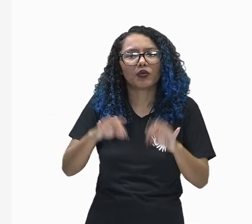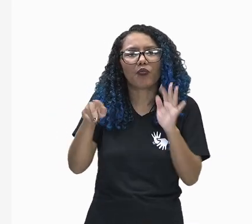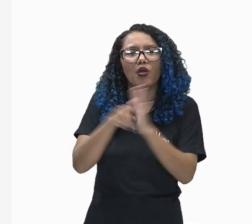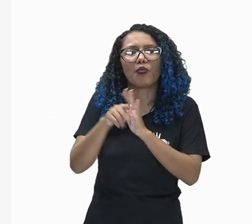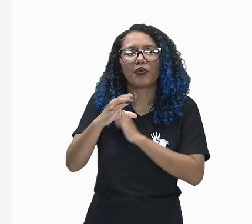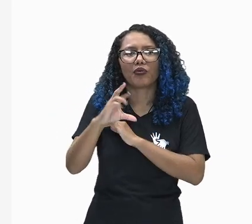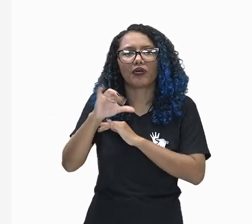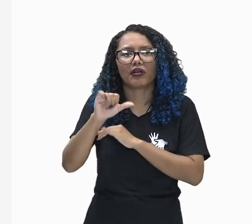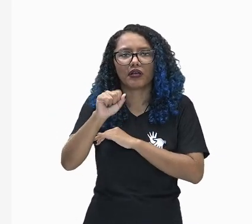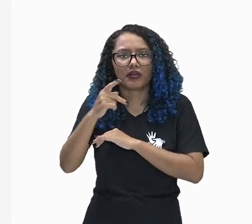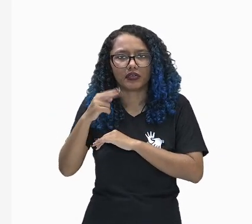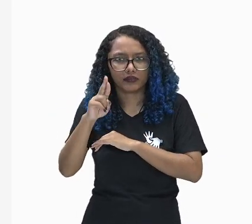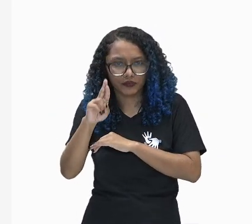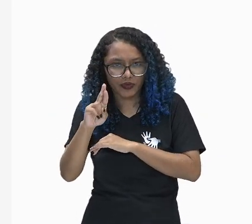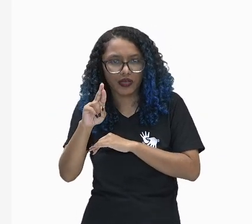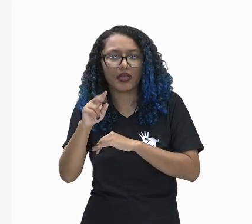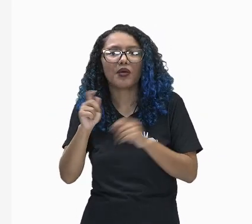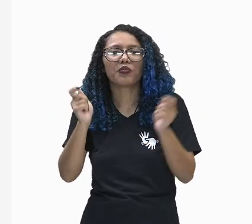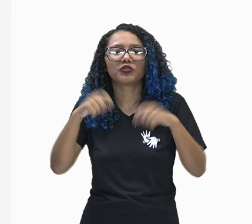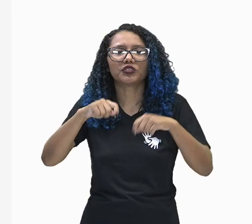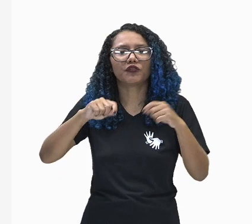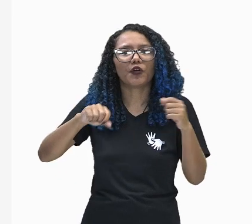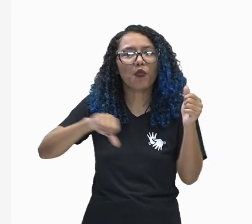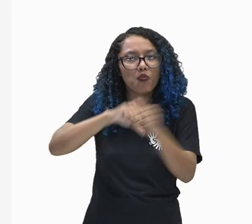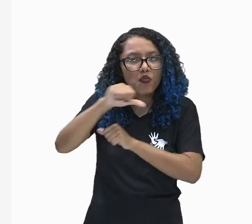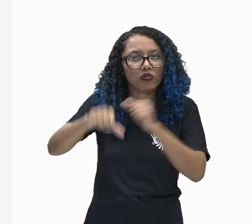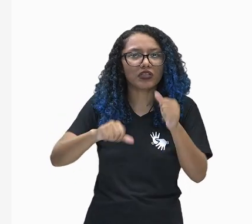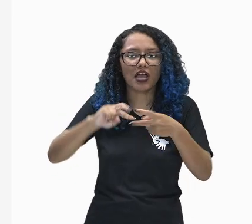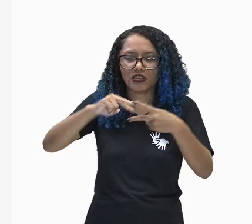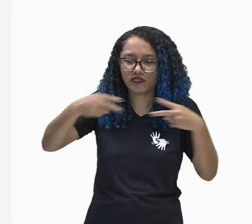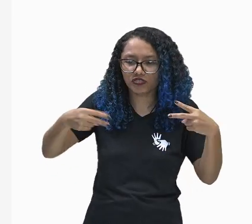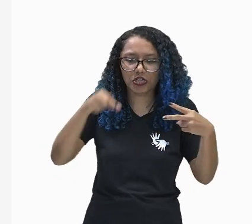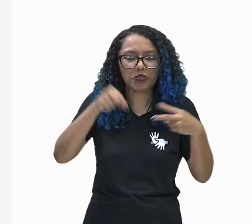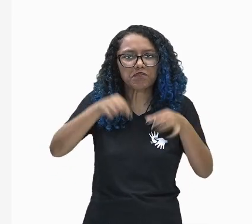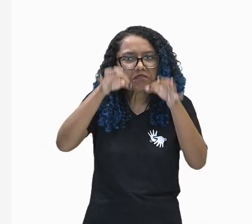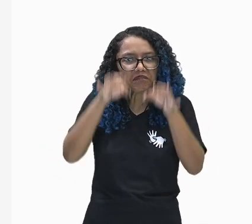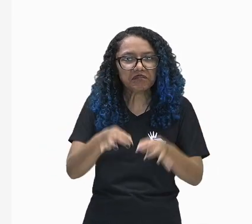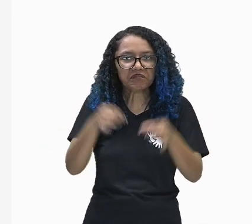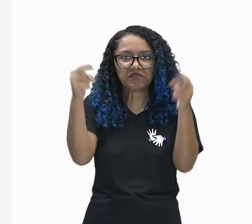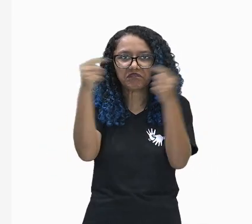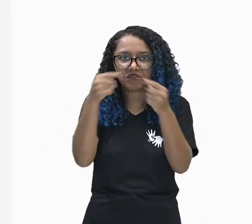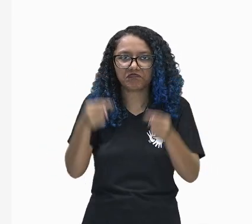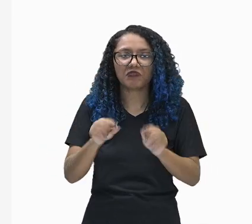permite modificar genes com precisão. Mas